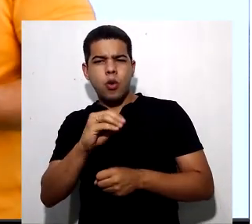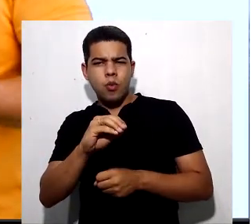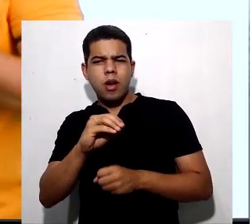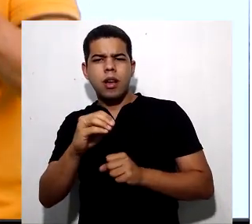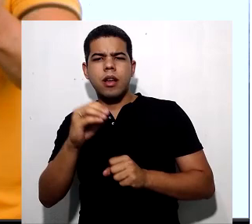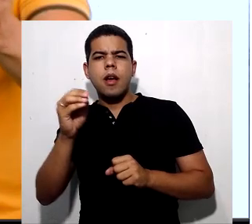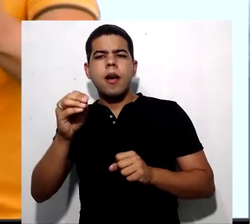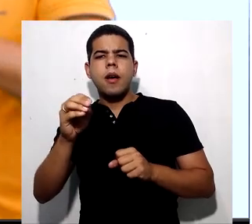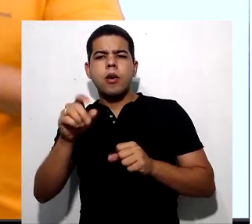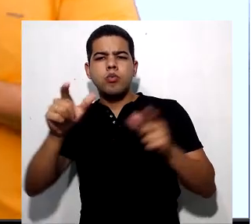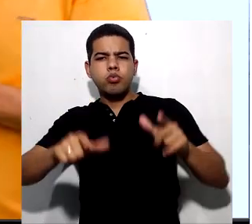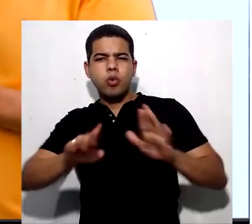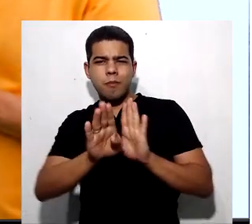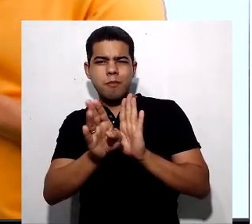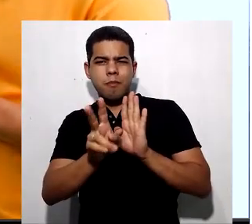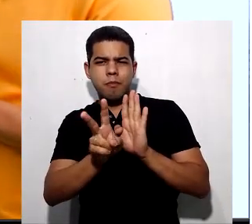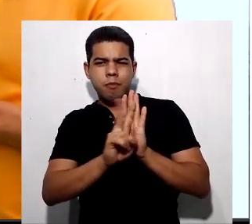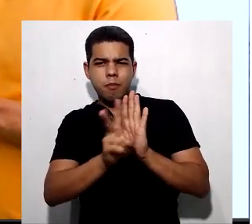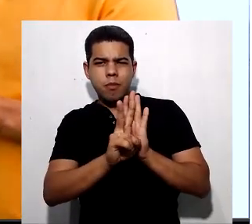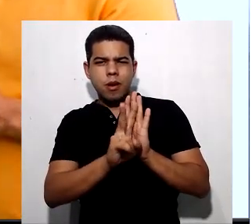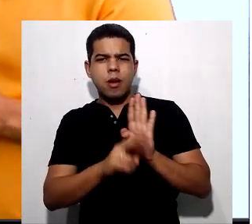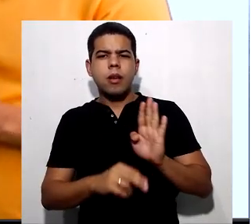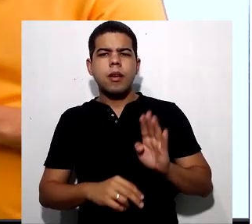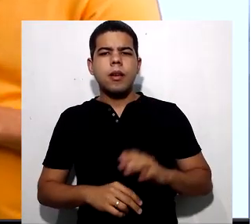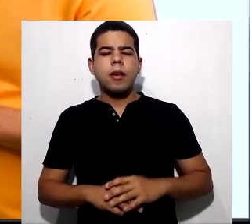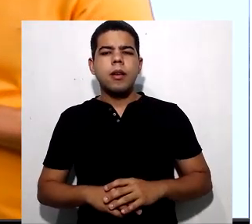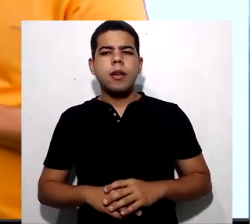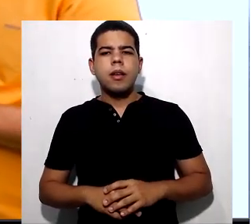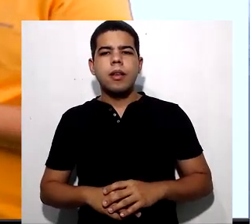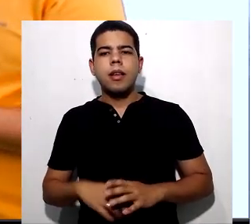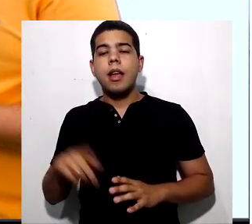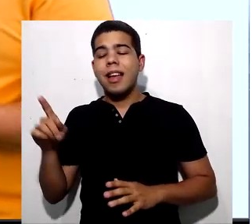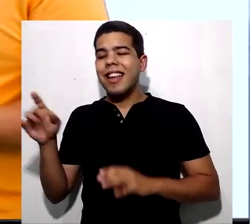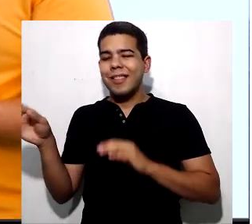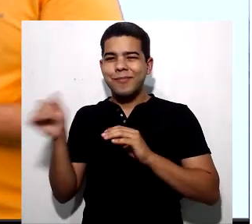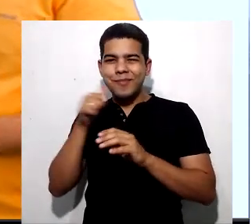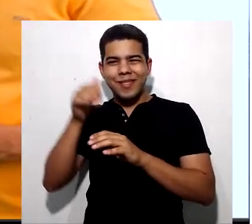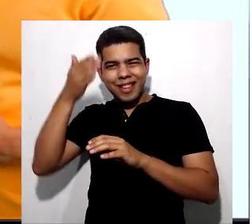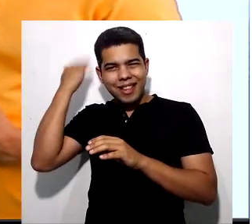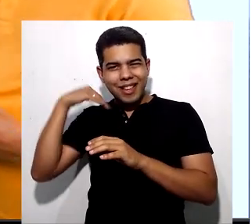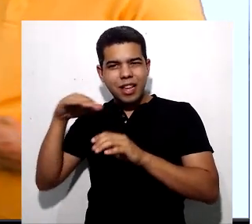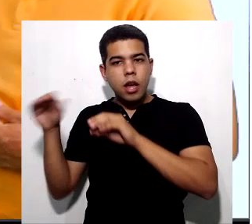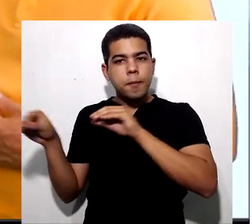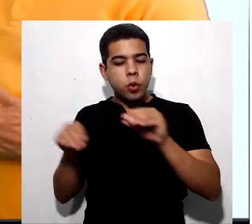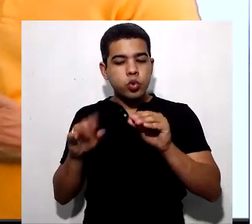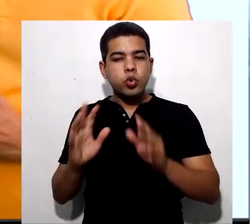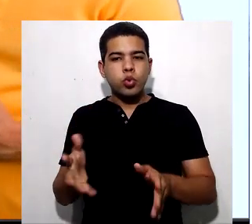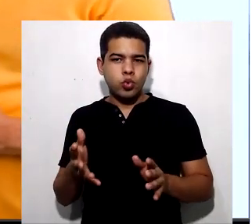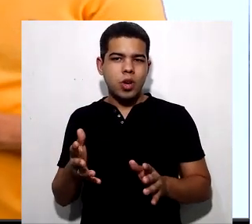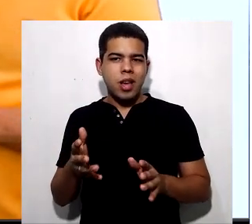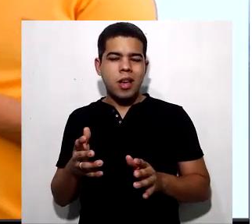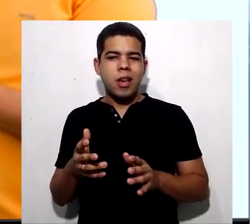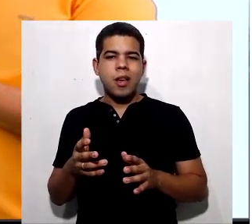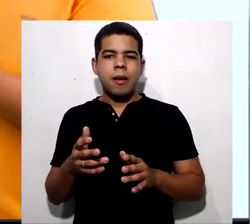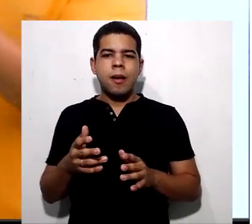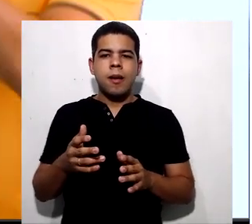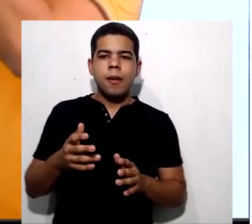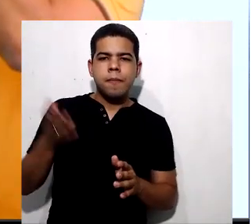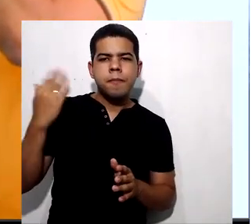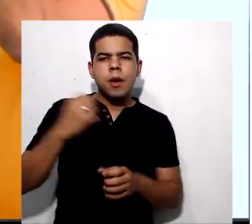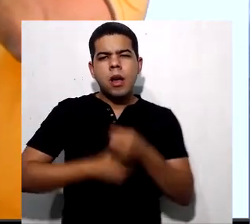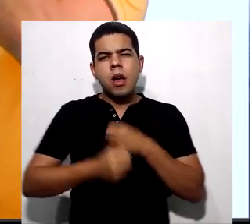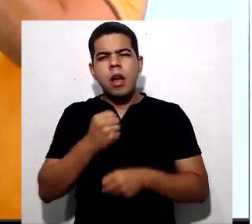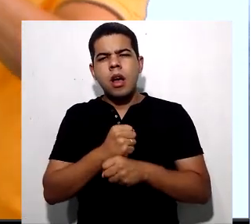Robson, sobre essa questão da década de 40? Olha, veja só, a Clarice já estava aqui no Brasil, é claro, certo? Na